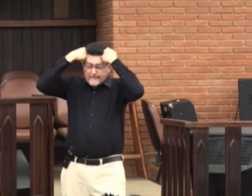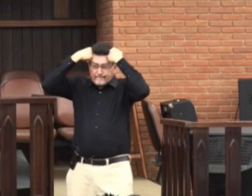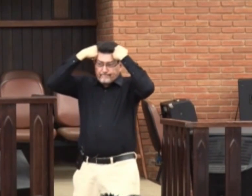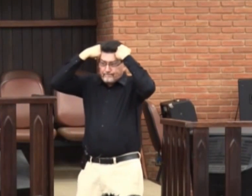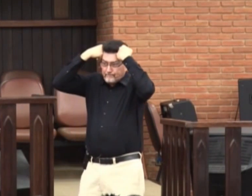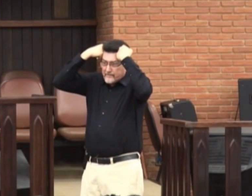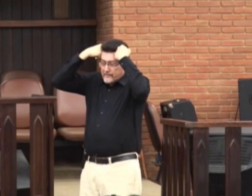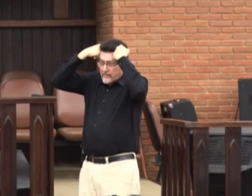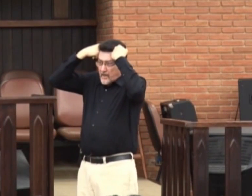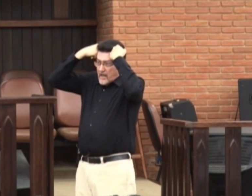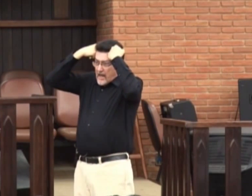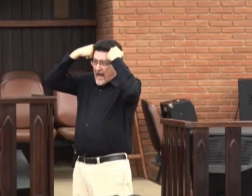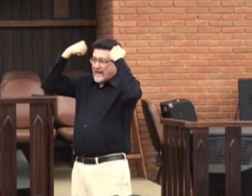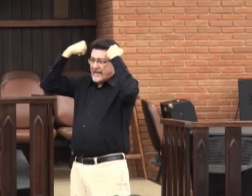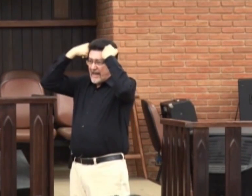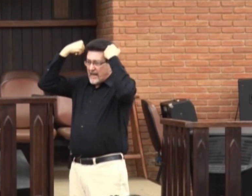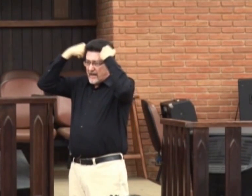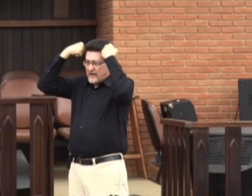ouvir